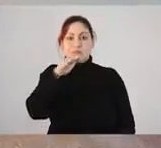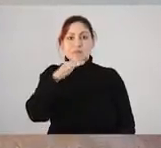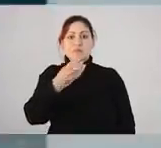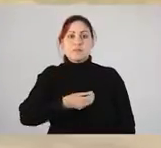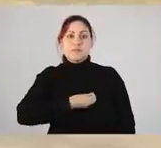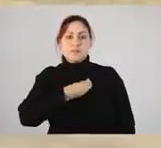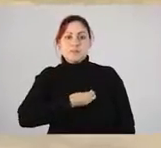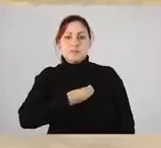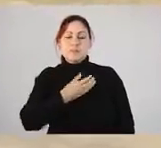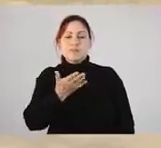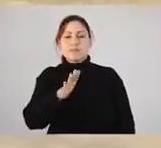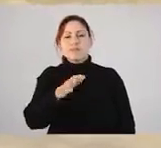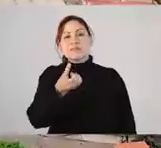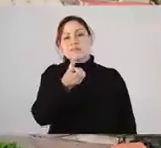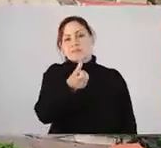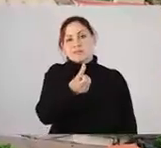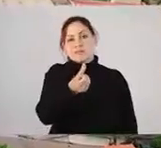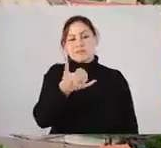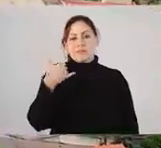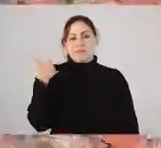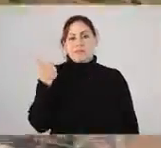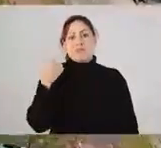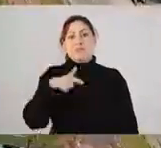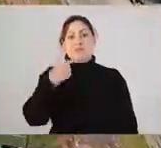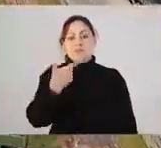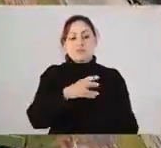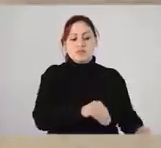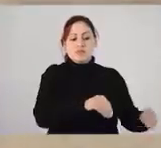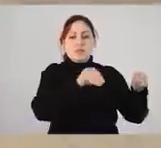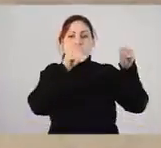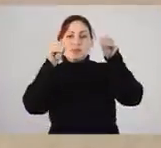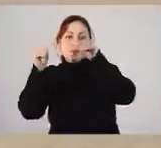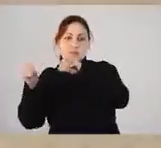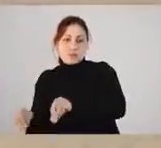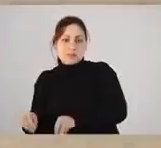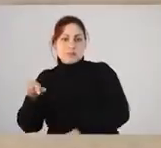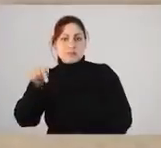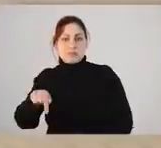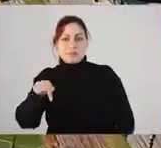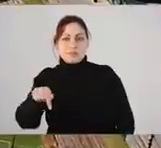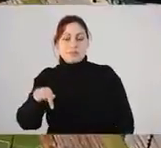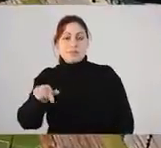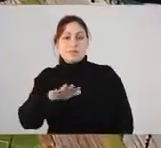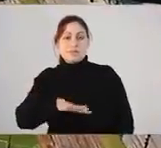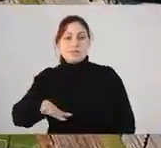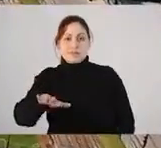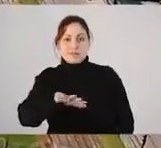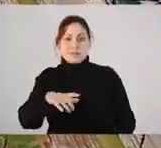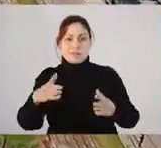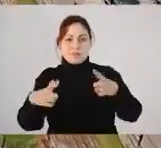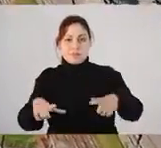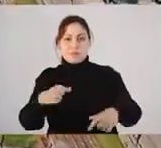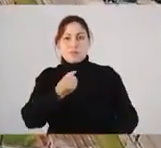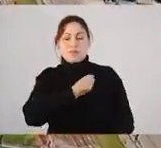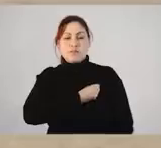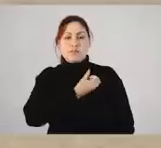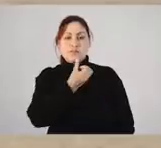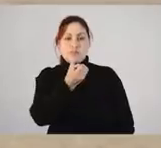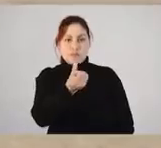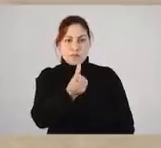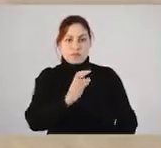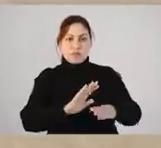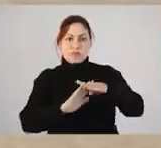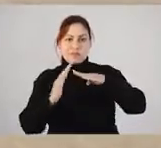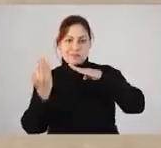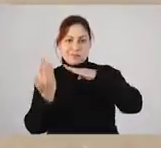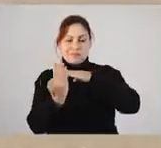contato com Sorocaba, vivendo aqui até os 6 anos de idade. Depois eu e minha família nos mudamos para cá, na Barcelona, na Rua